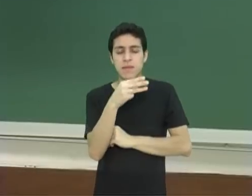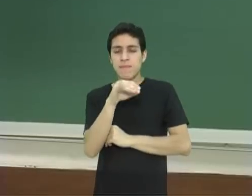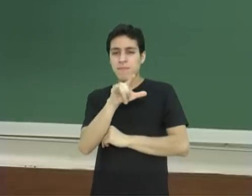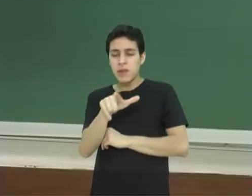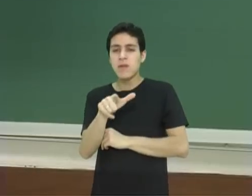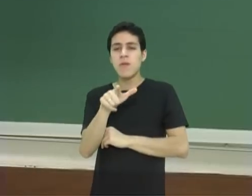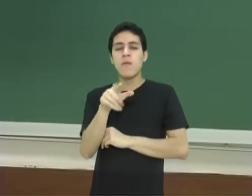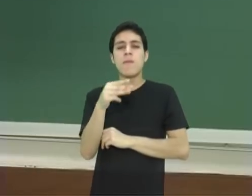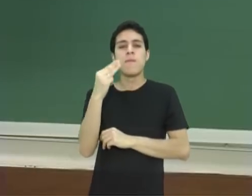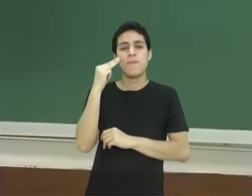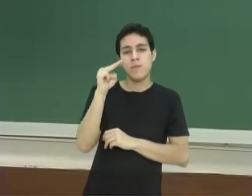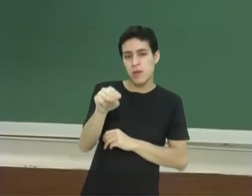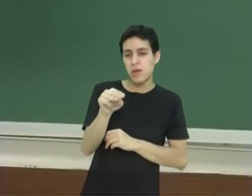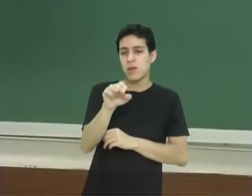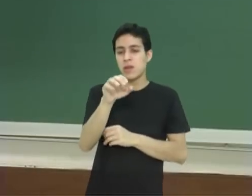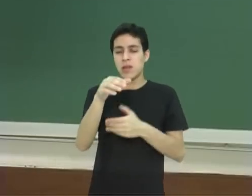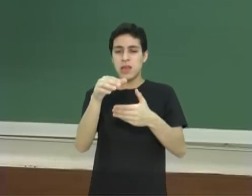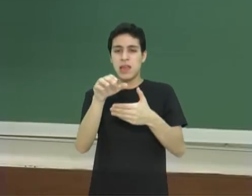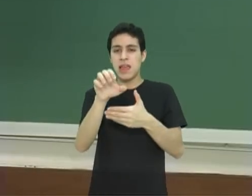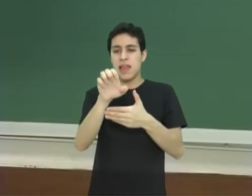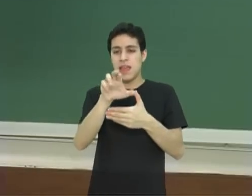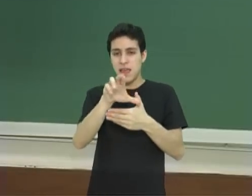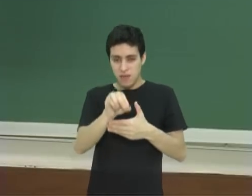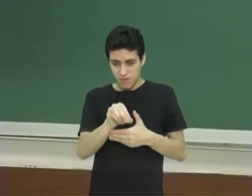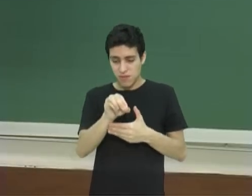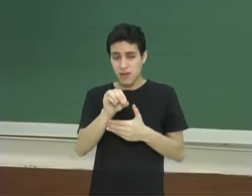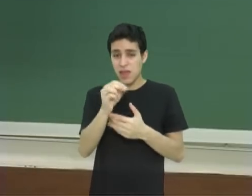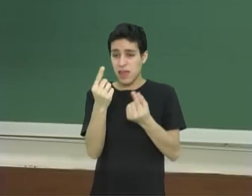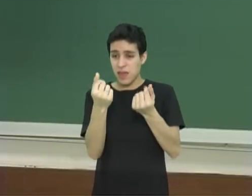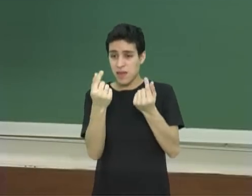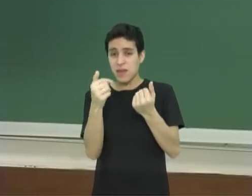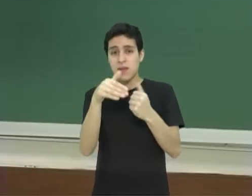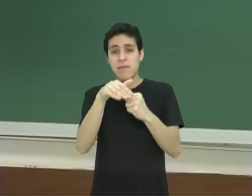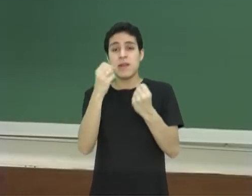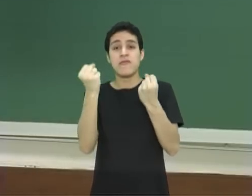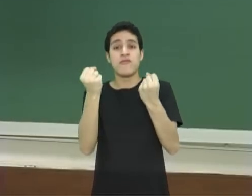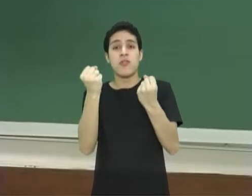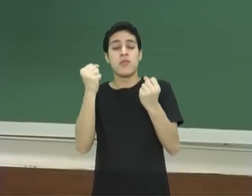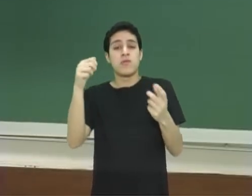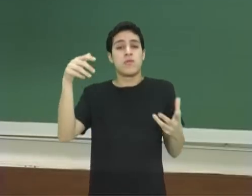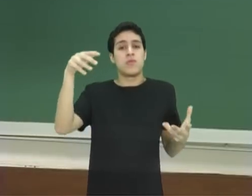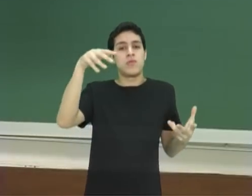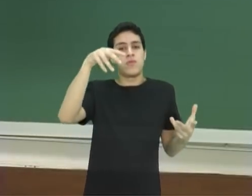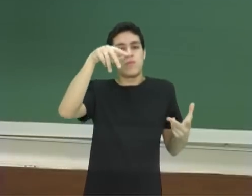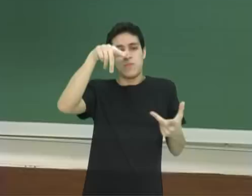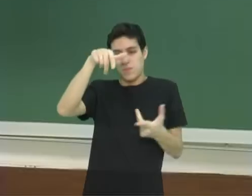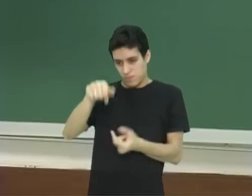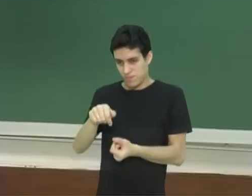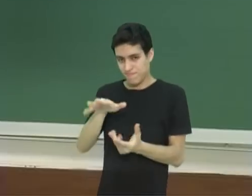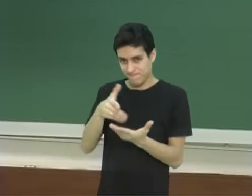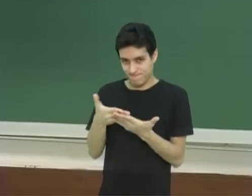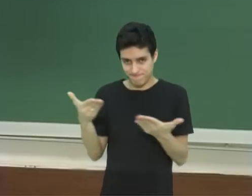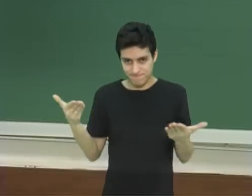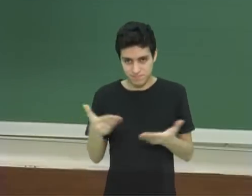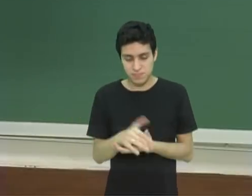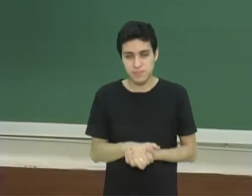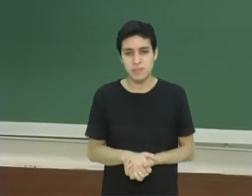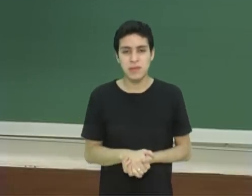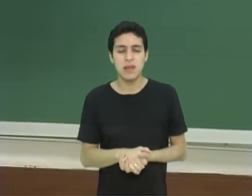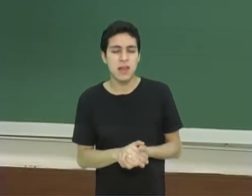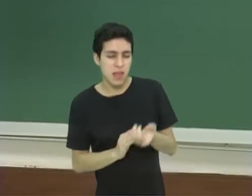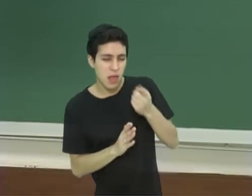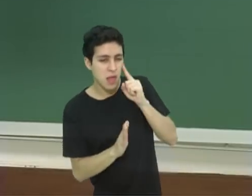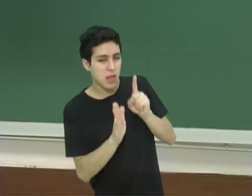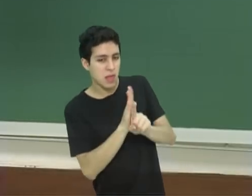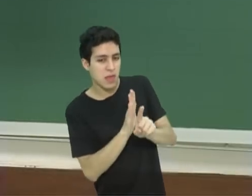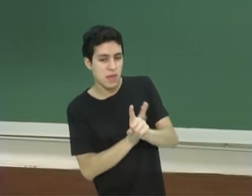de euros. Lembrando que o euro é a moeda mais forte do planeta também. Vamos por um quiz agora,